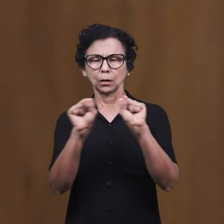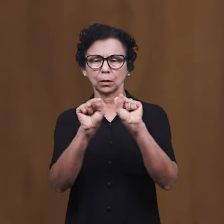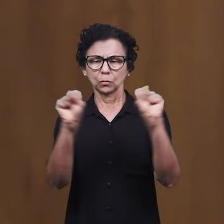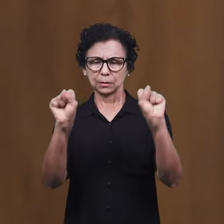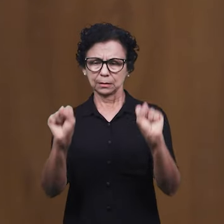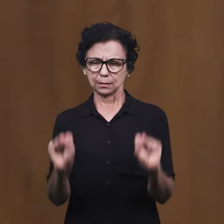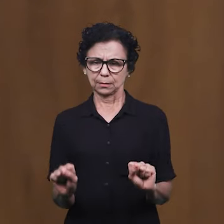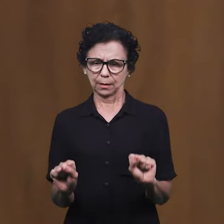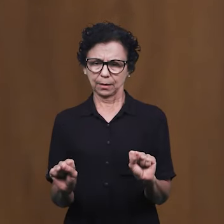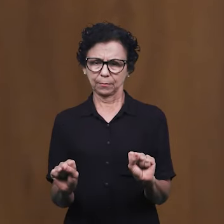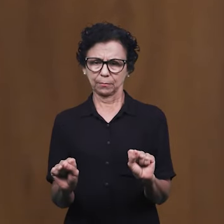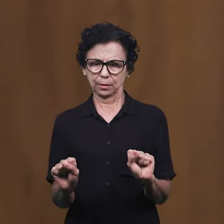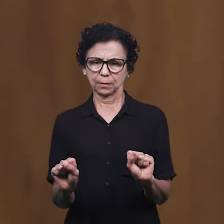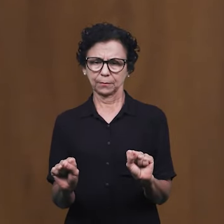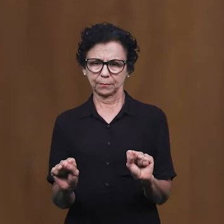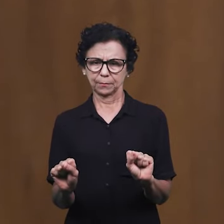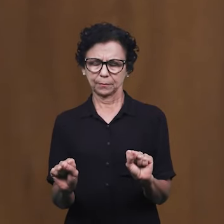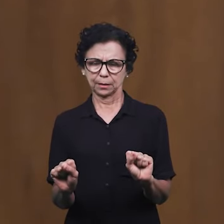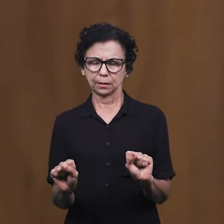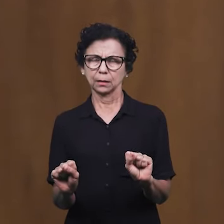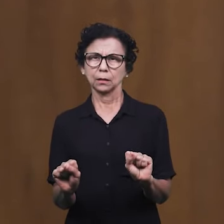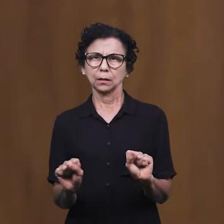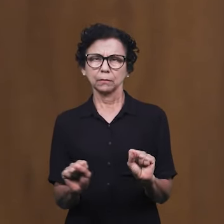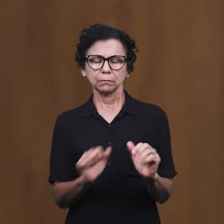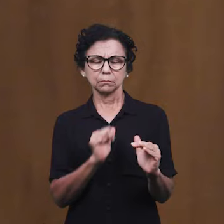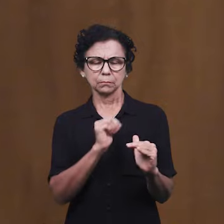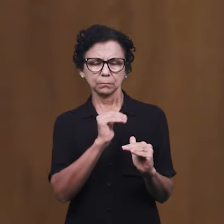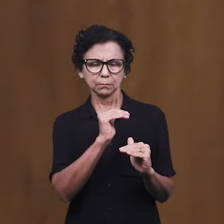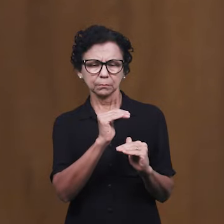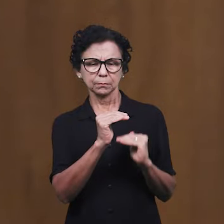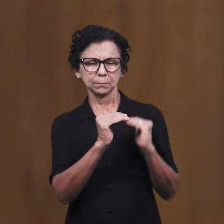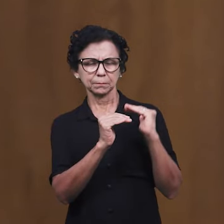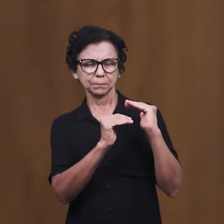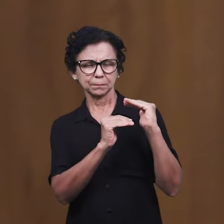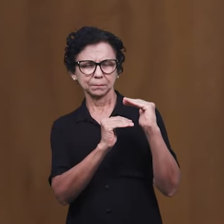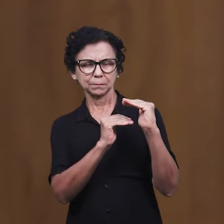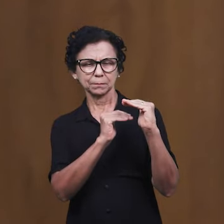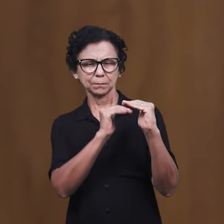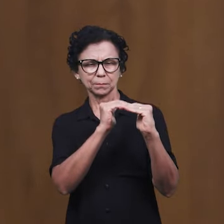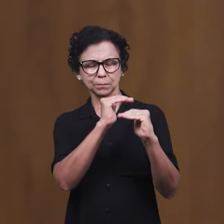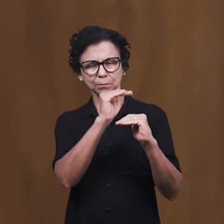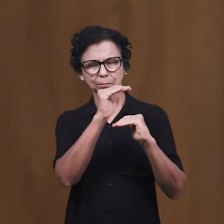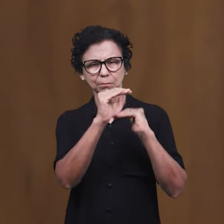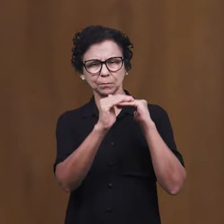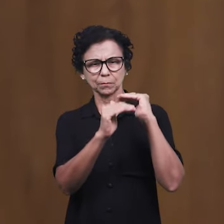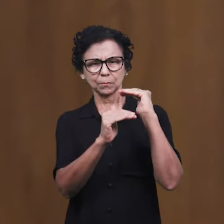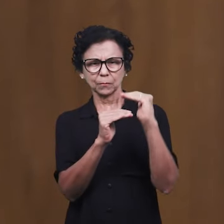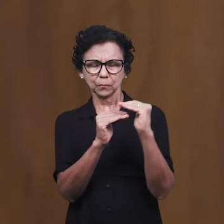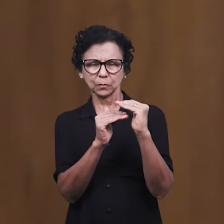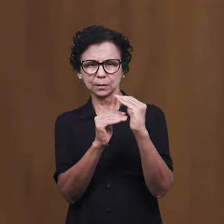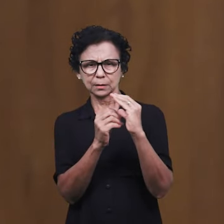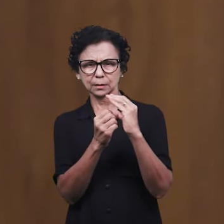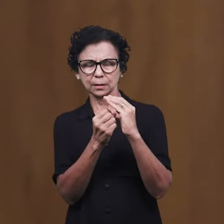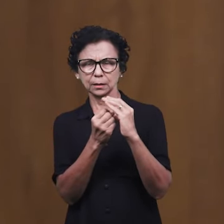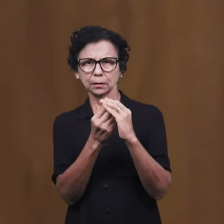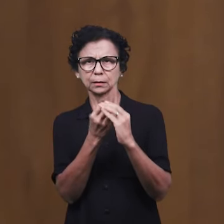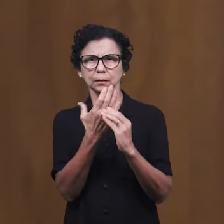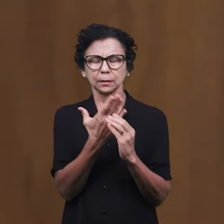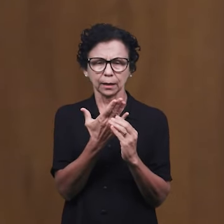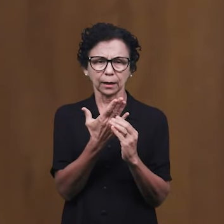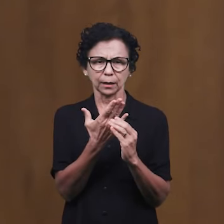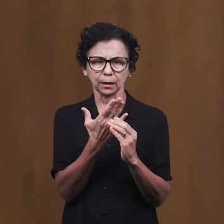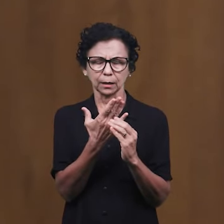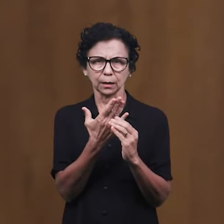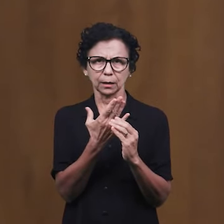formado gradativamente, a não ser que ele tenha surgido pronto. Então,